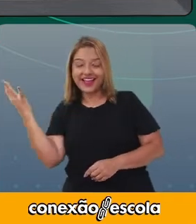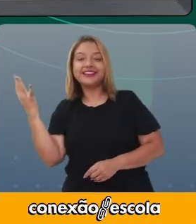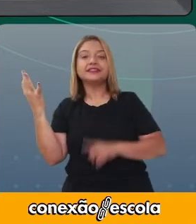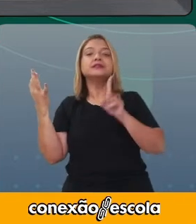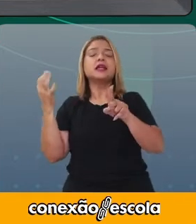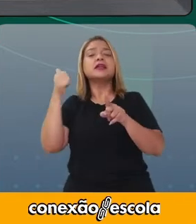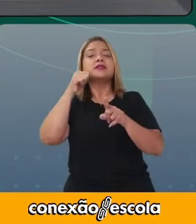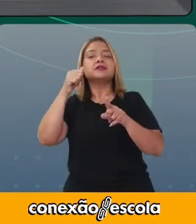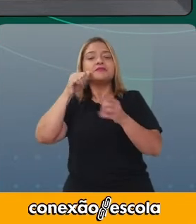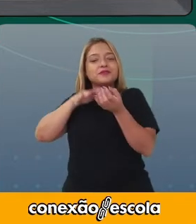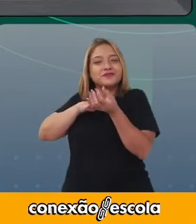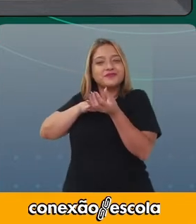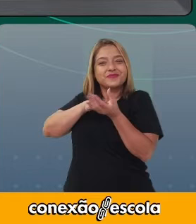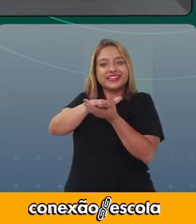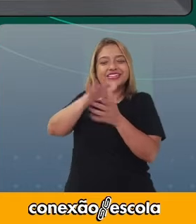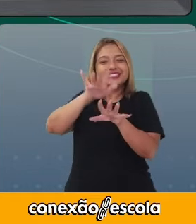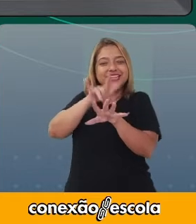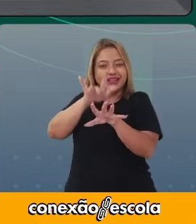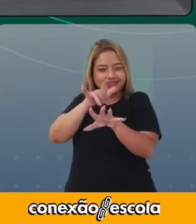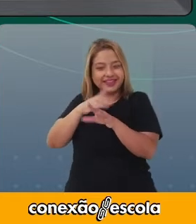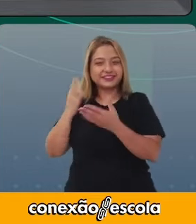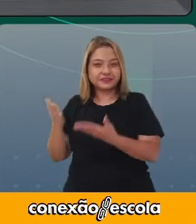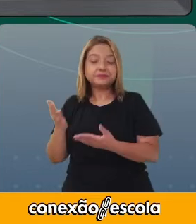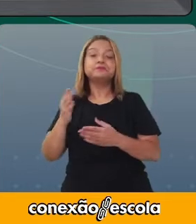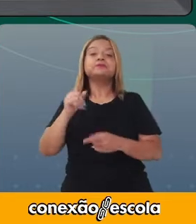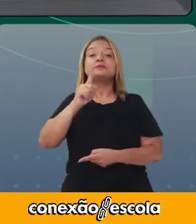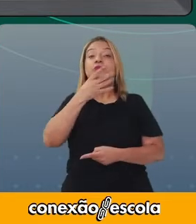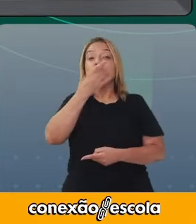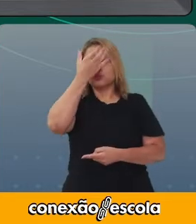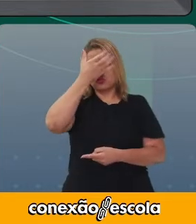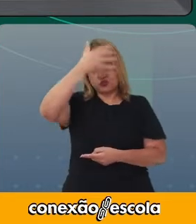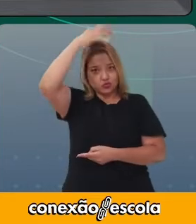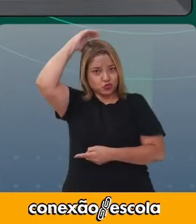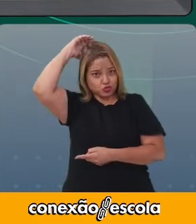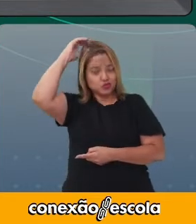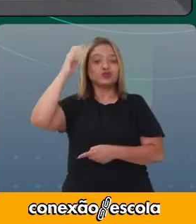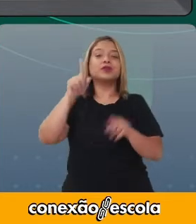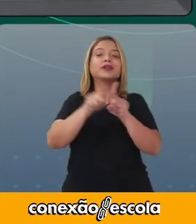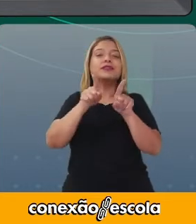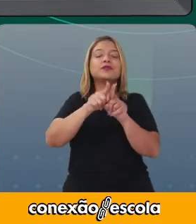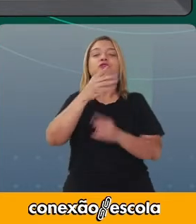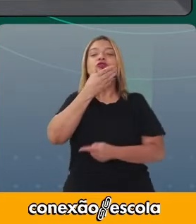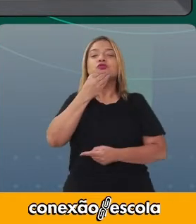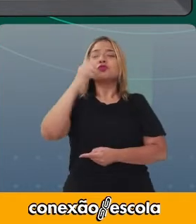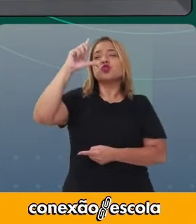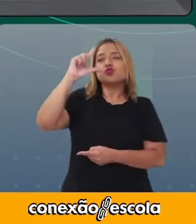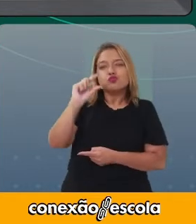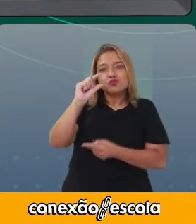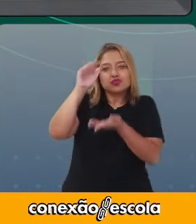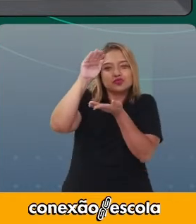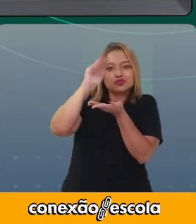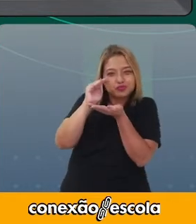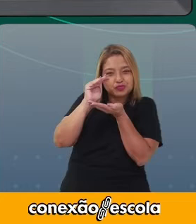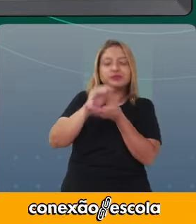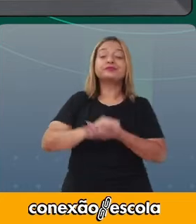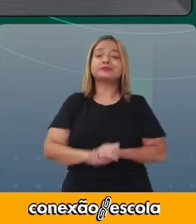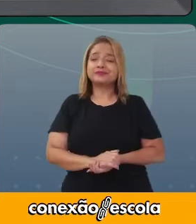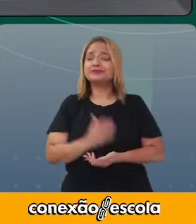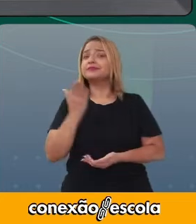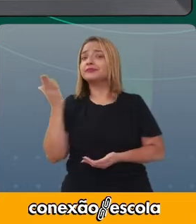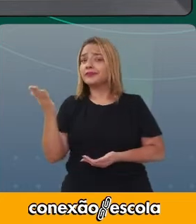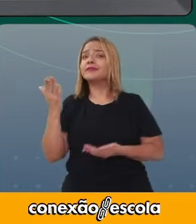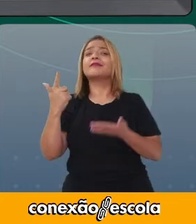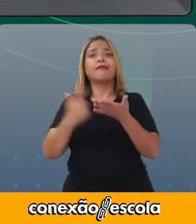Gata Borralheira, Henrique do Topete e O Pequeno Polegar. É um